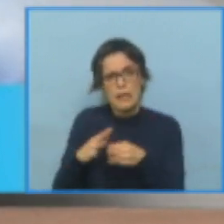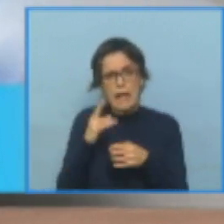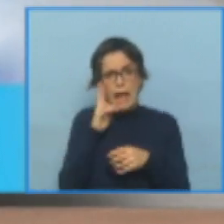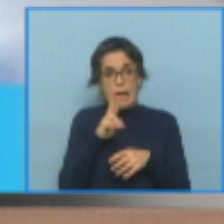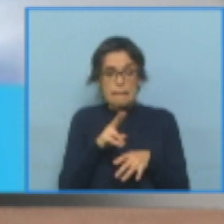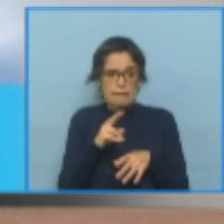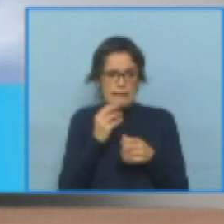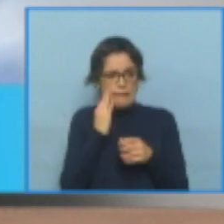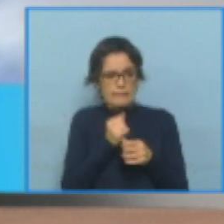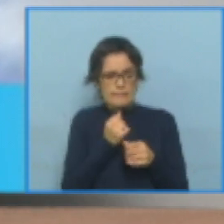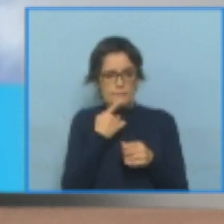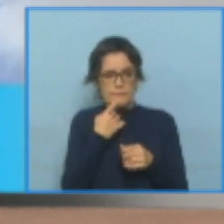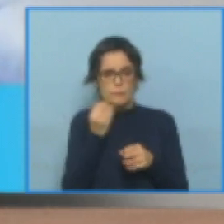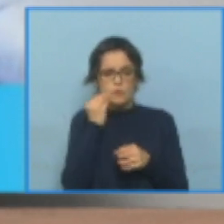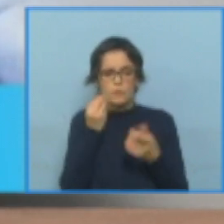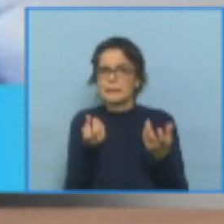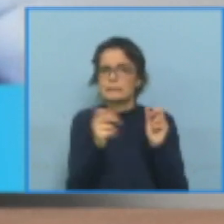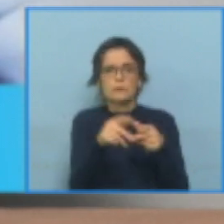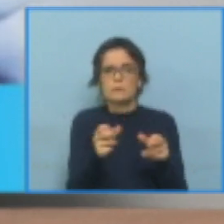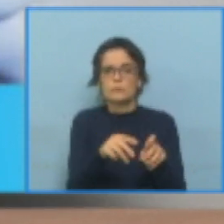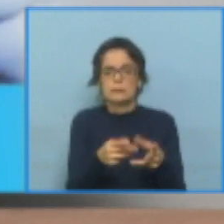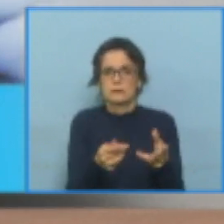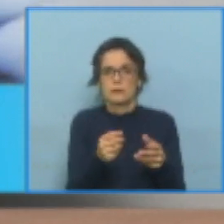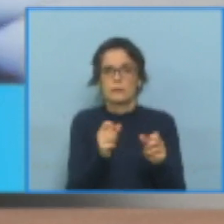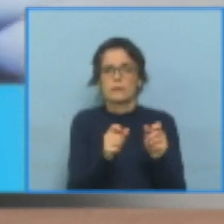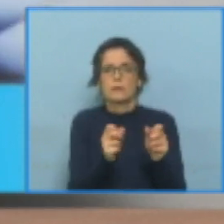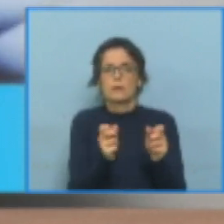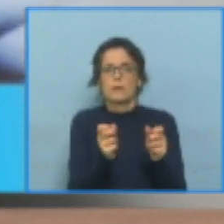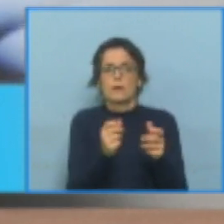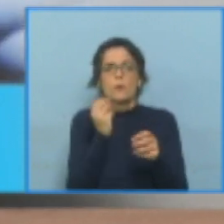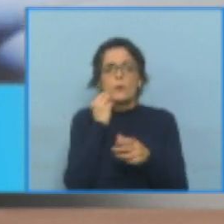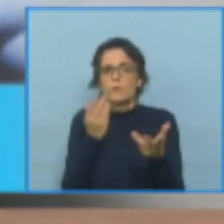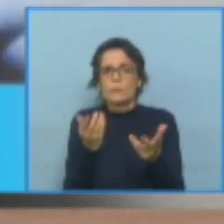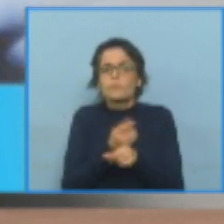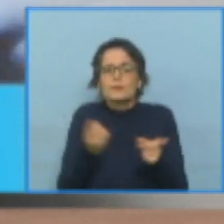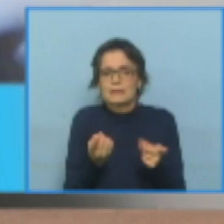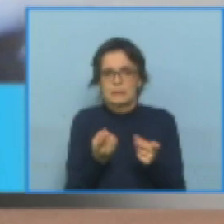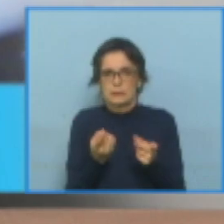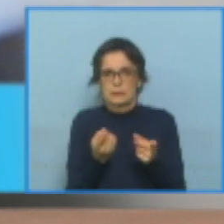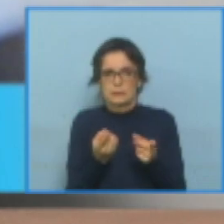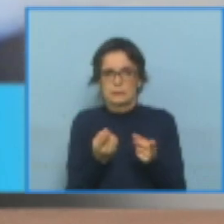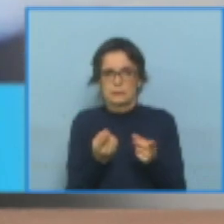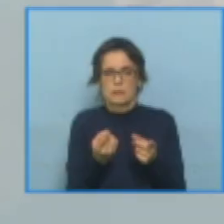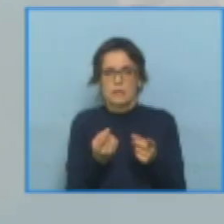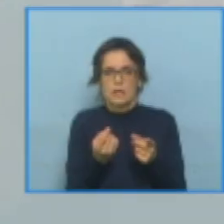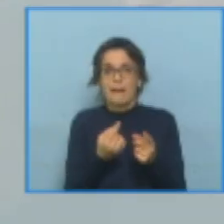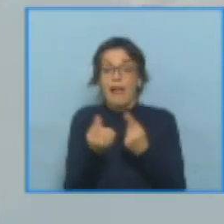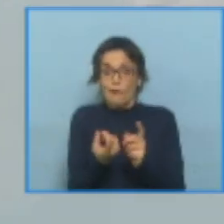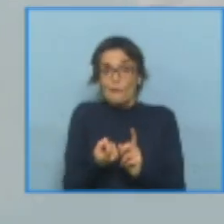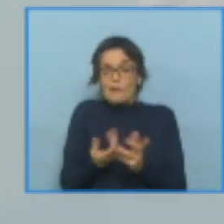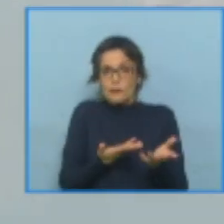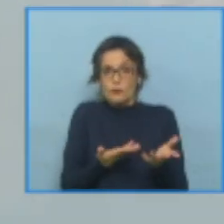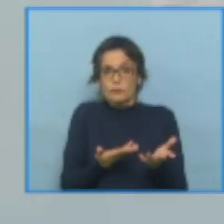retrospectiva, obviamente, como é que foi possível que eles acontecessem. Isto tem que ser feito. Esta equipa está a trabalhar há 2